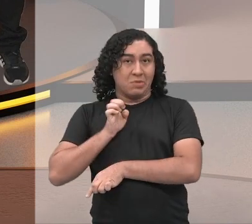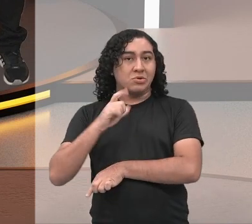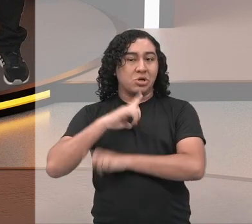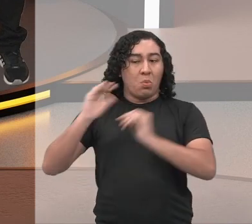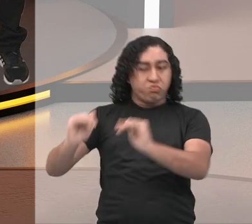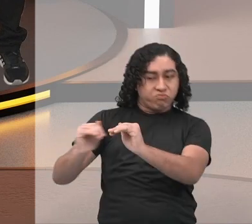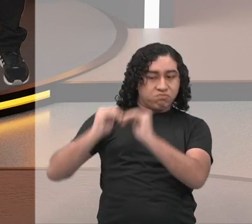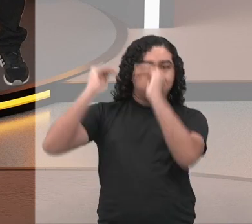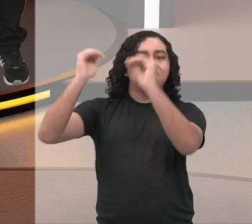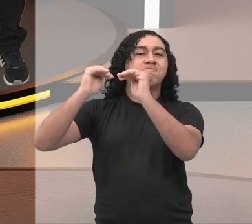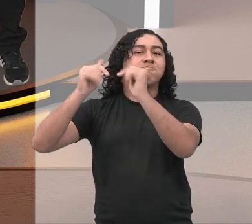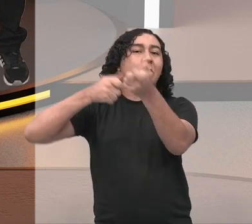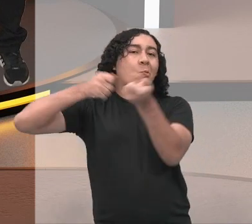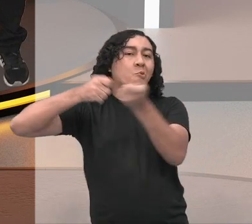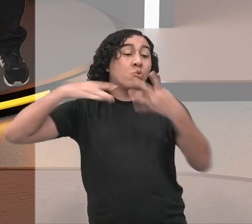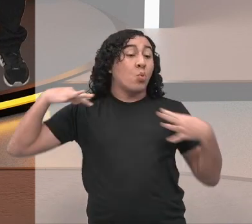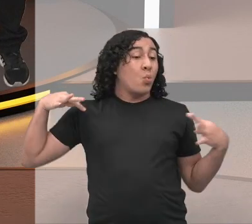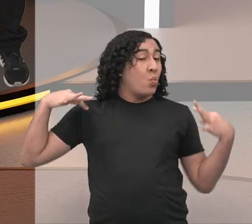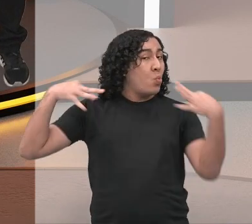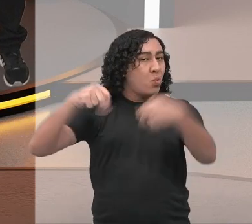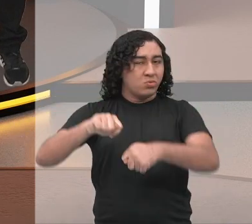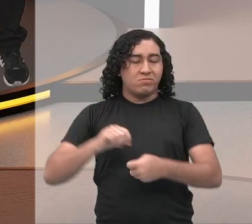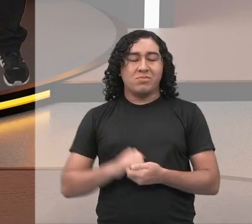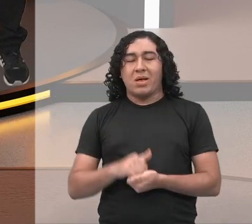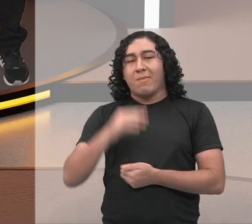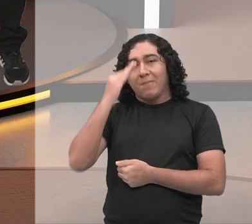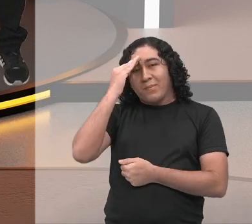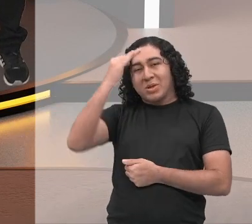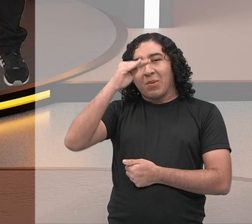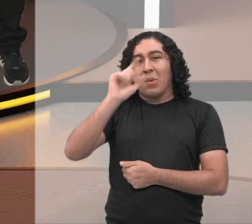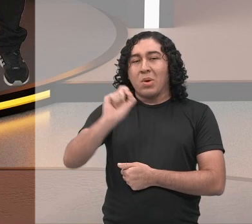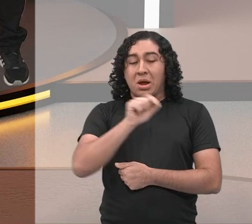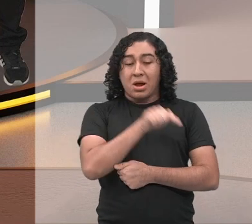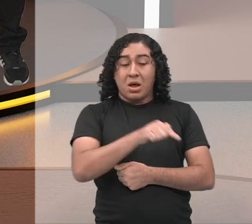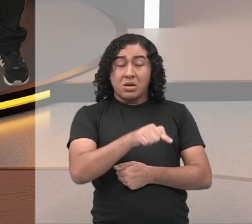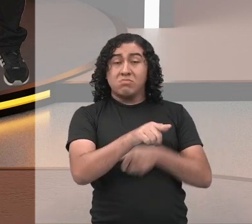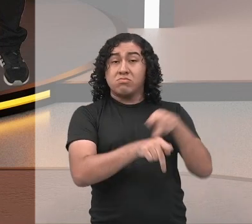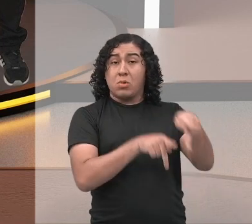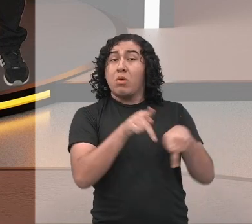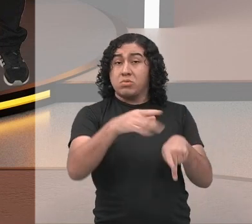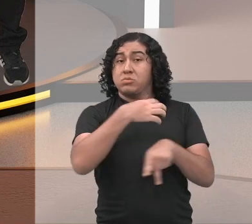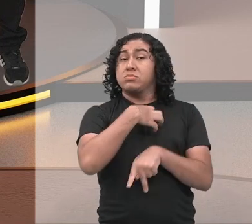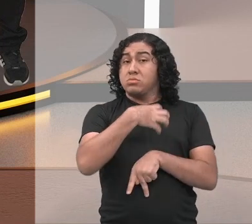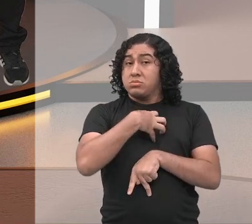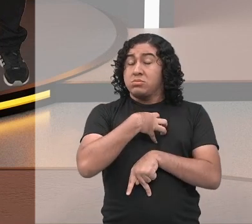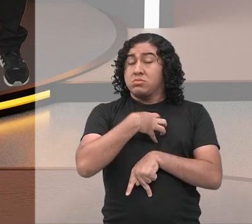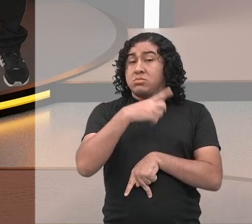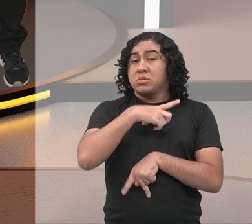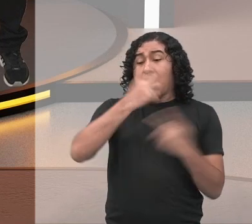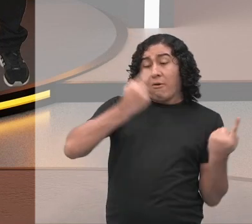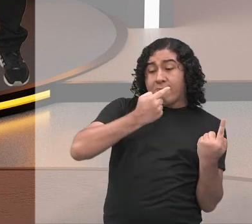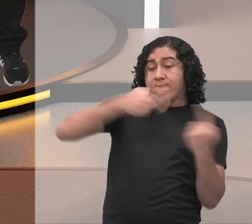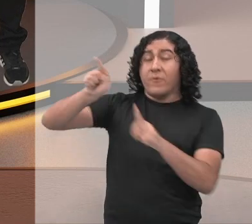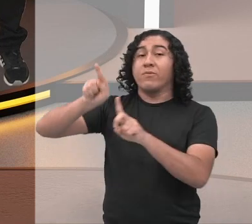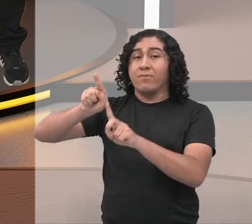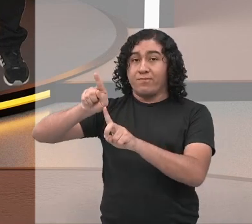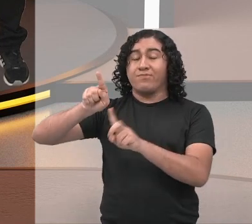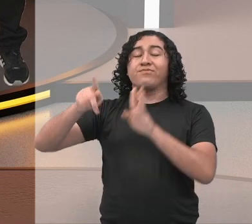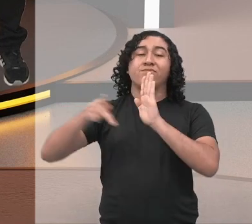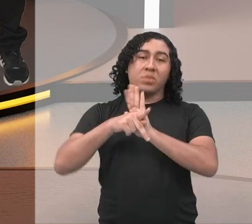econômico. E isso foi um dos principais motivos que ocasionaram a insurreição, que foi justamente